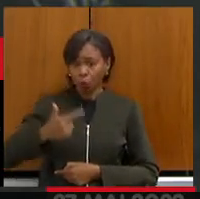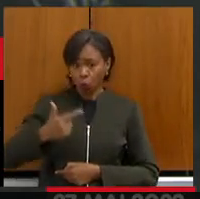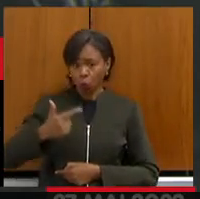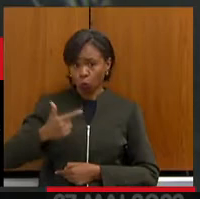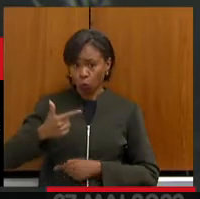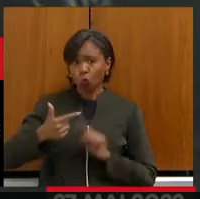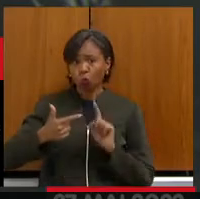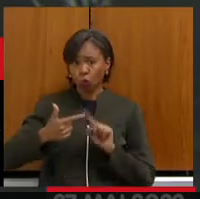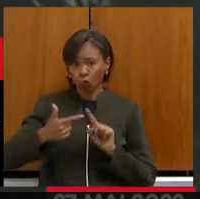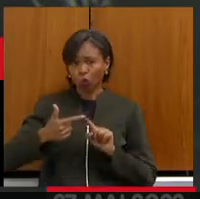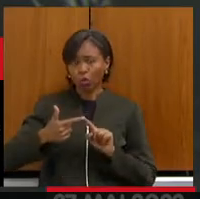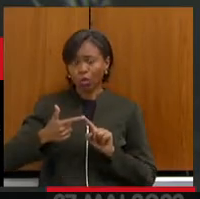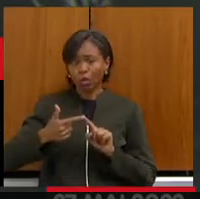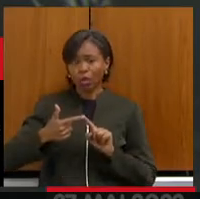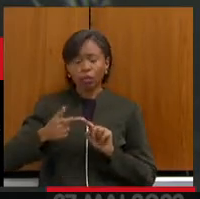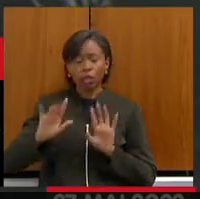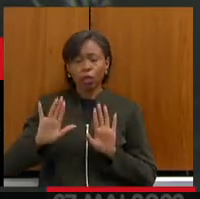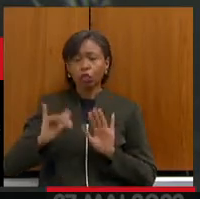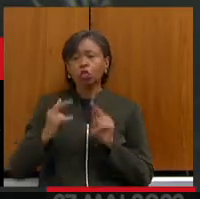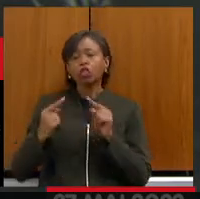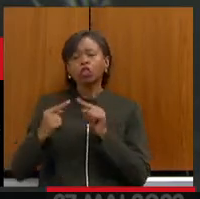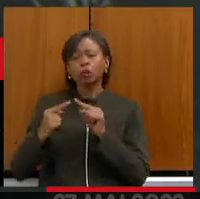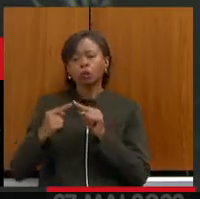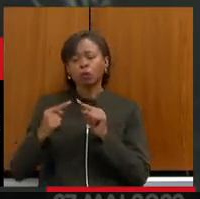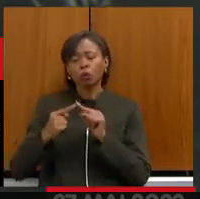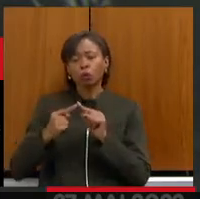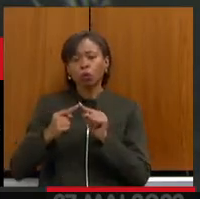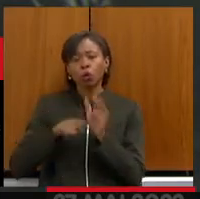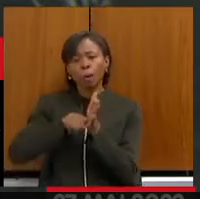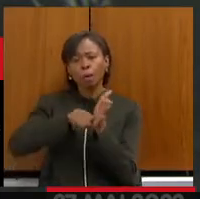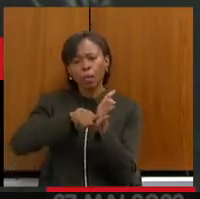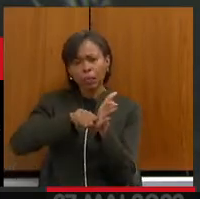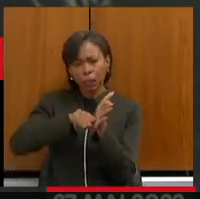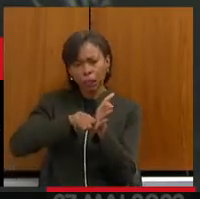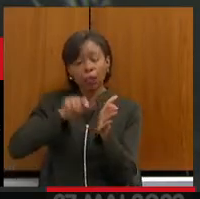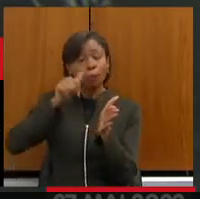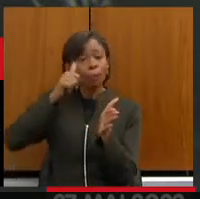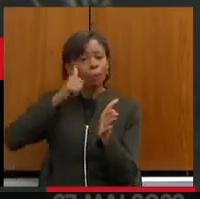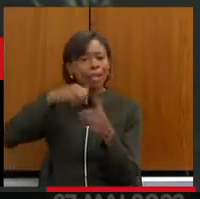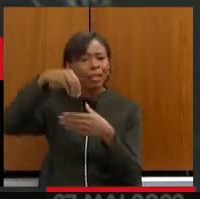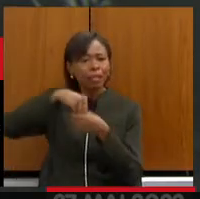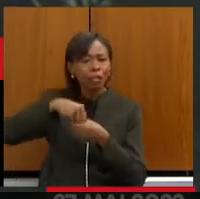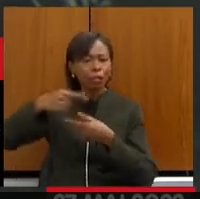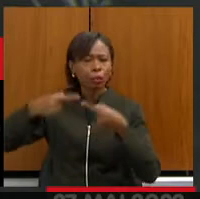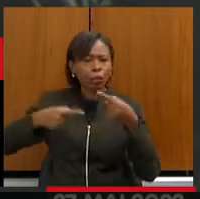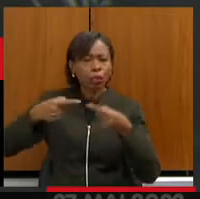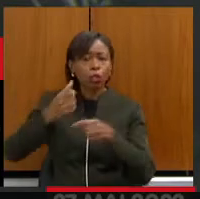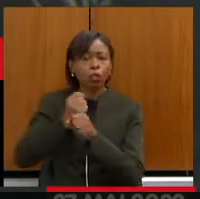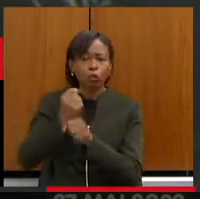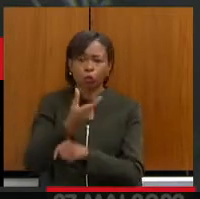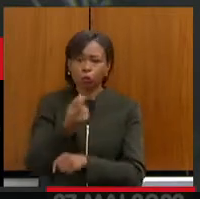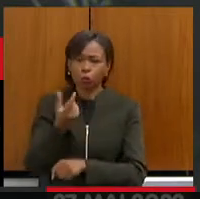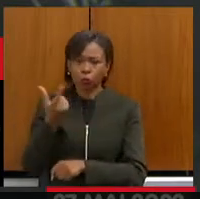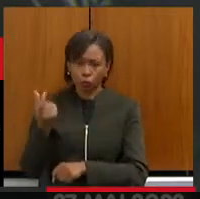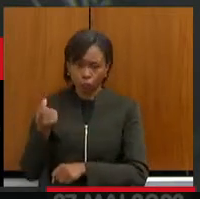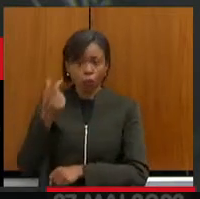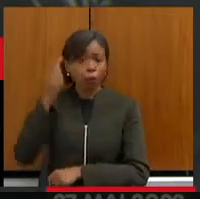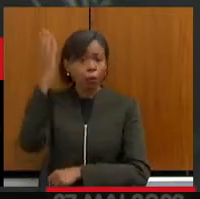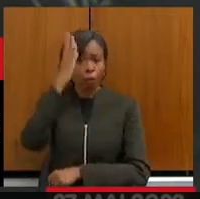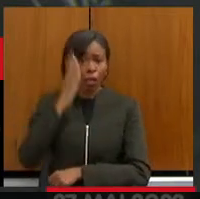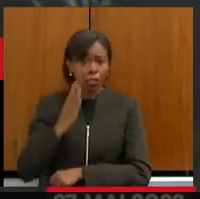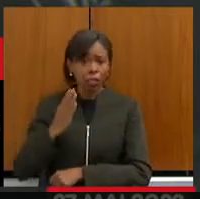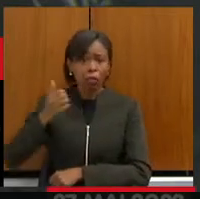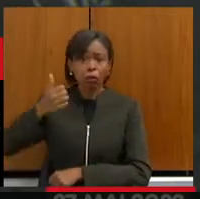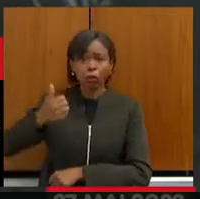ocupa segundo o mapa das mulheres na política em 2020 é a posição